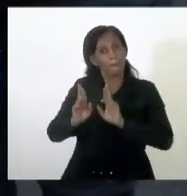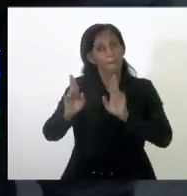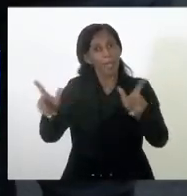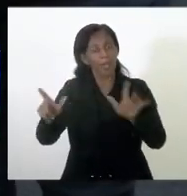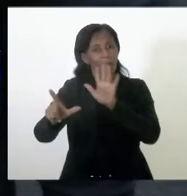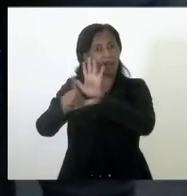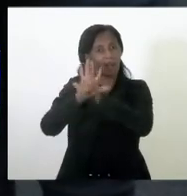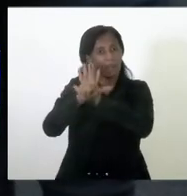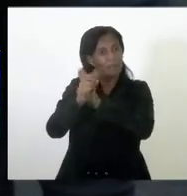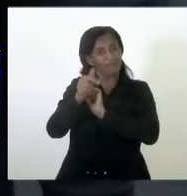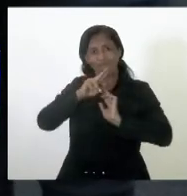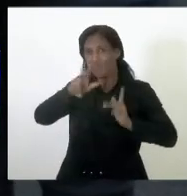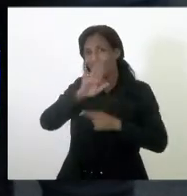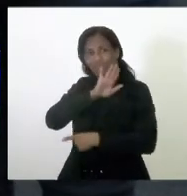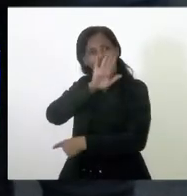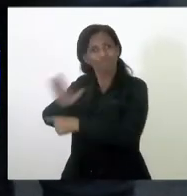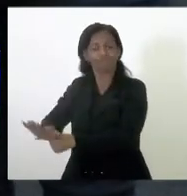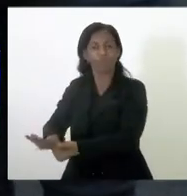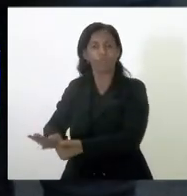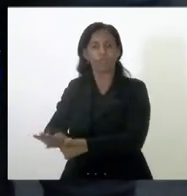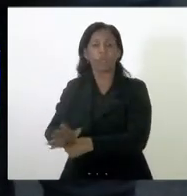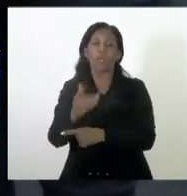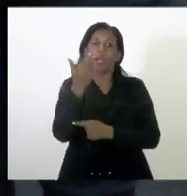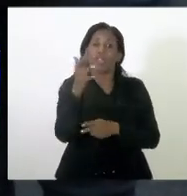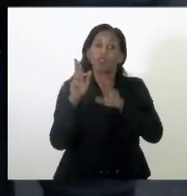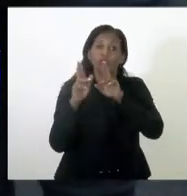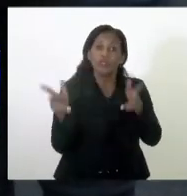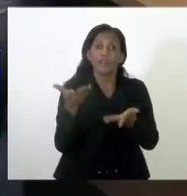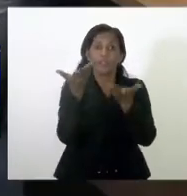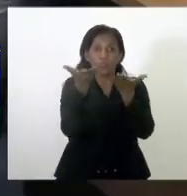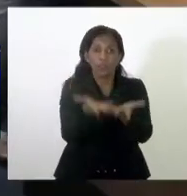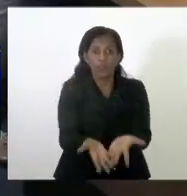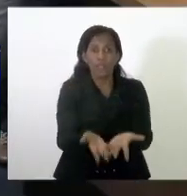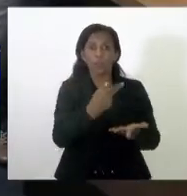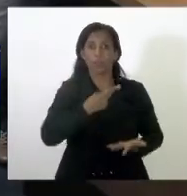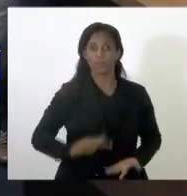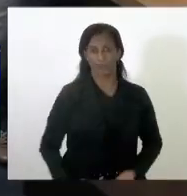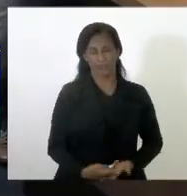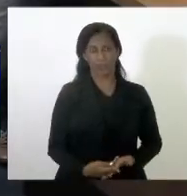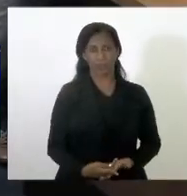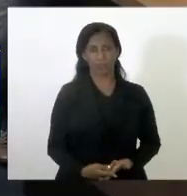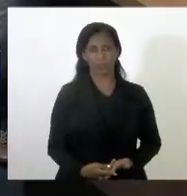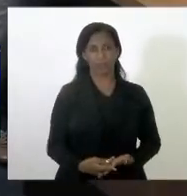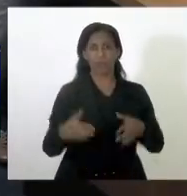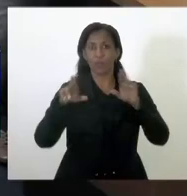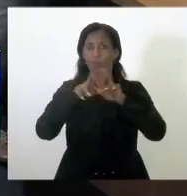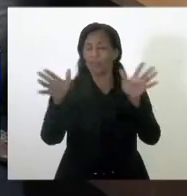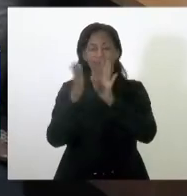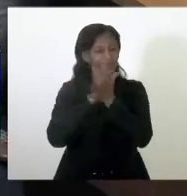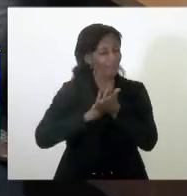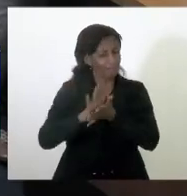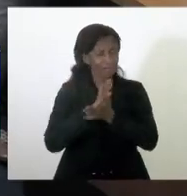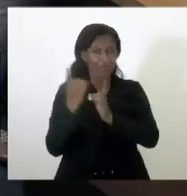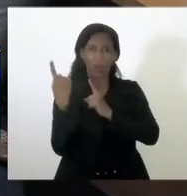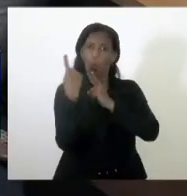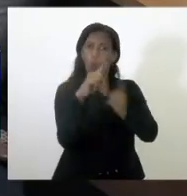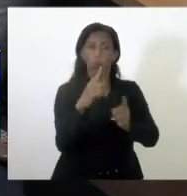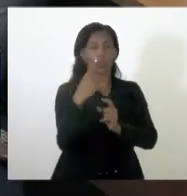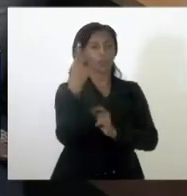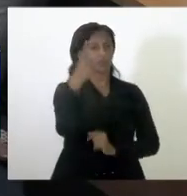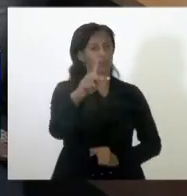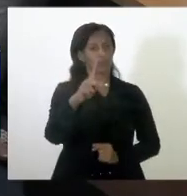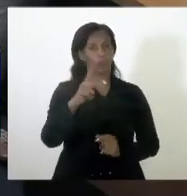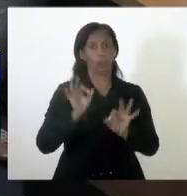lei não defende, o que não é o caso do projeto de Vossa Excelência. Não há nenhum óbice legal para a apresentação do projeto. Não há nenhum